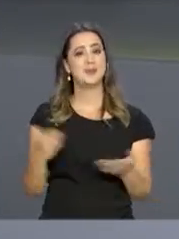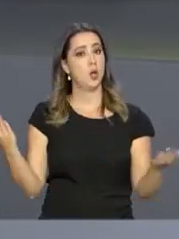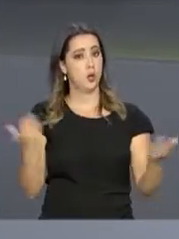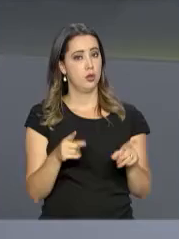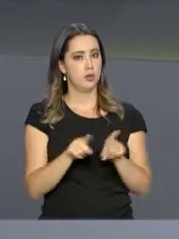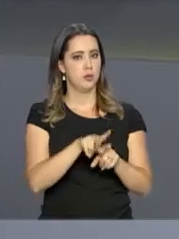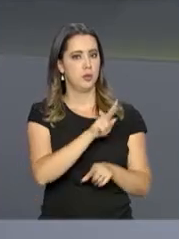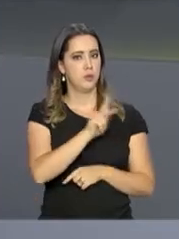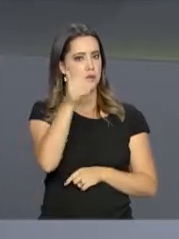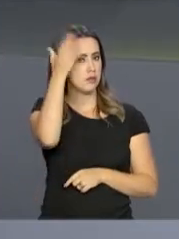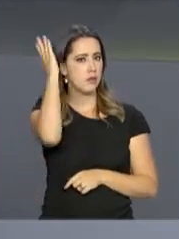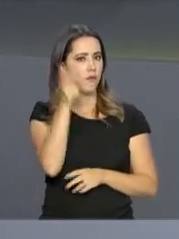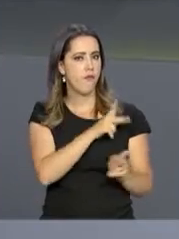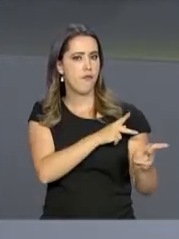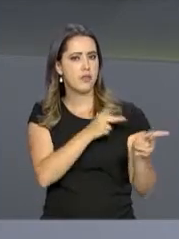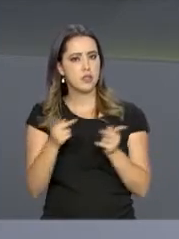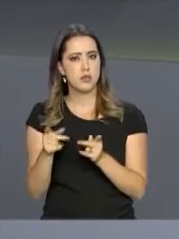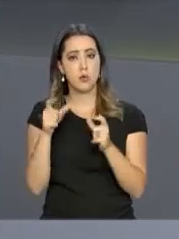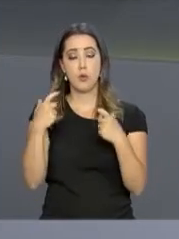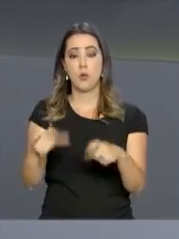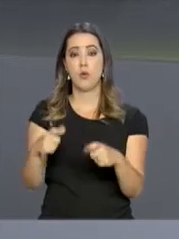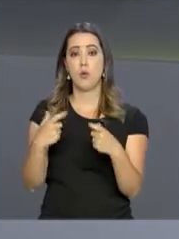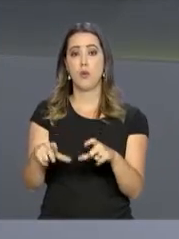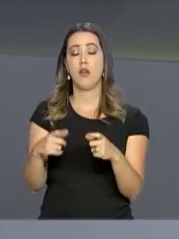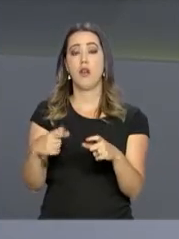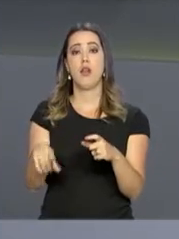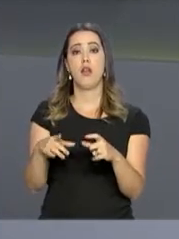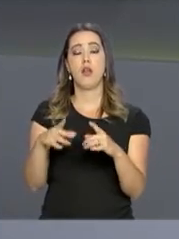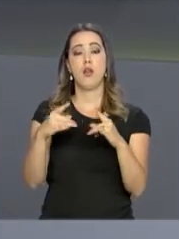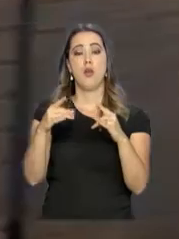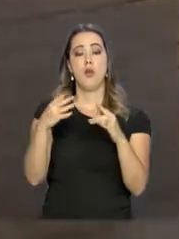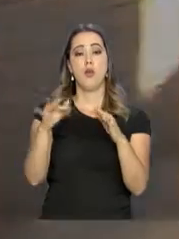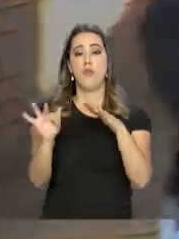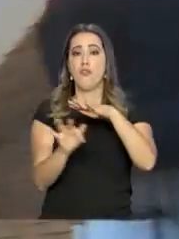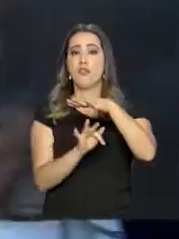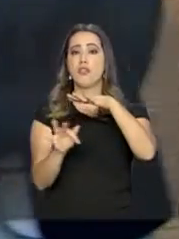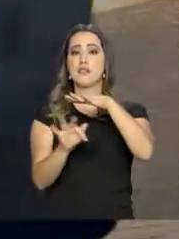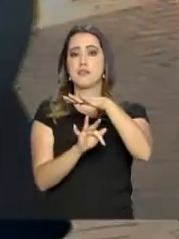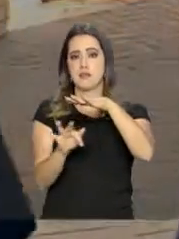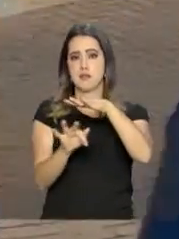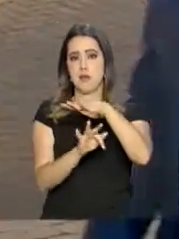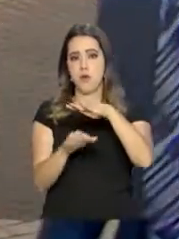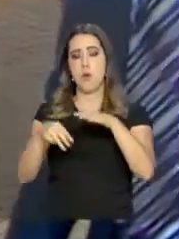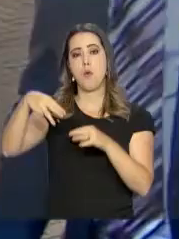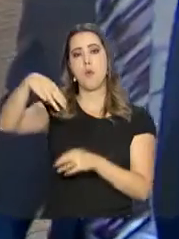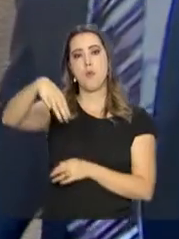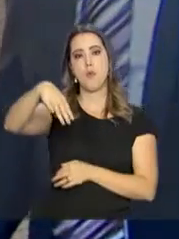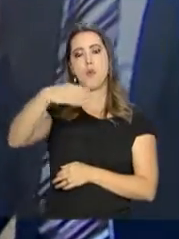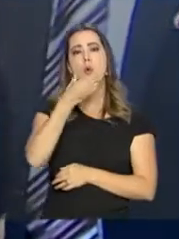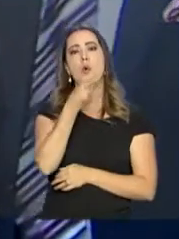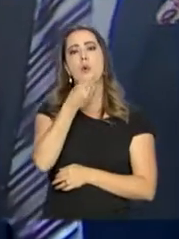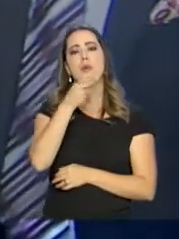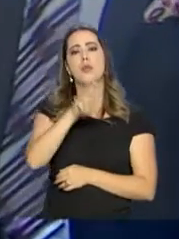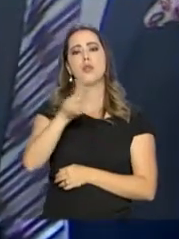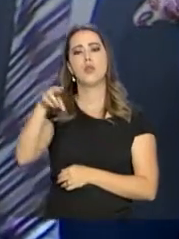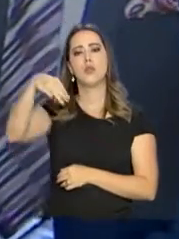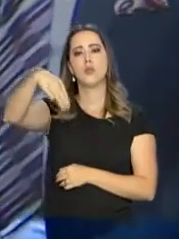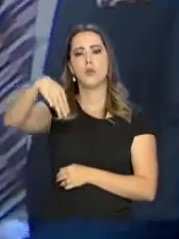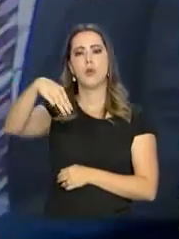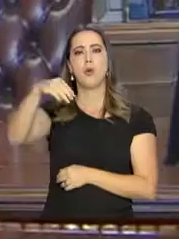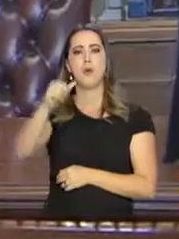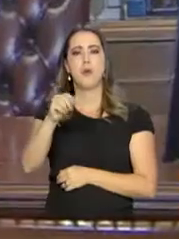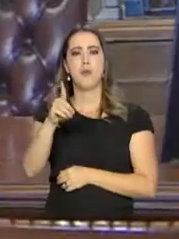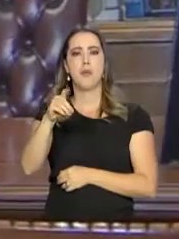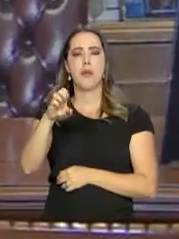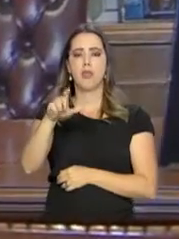também o presidente Michel Temer visitou a Fundação Mandela. Criada em 1999, após Mandela deixar a presidência da África do